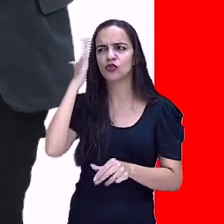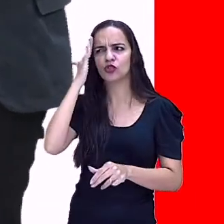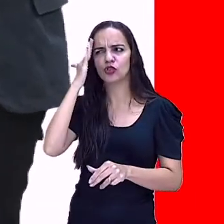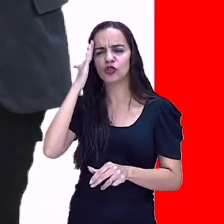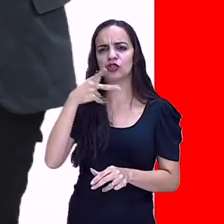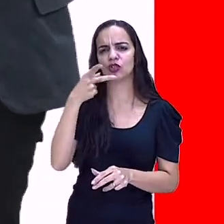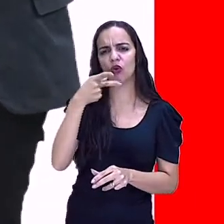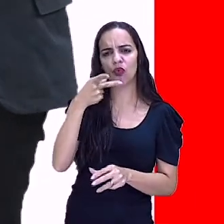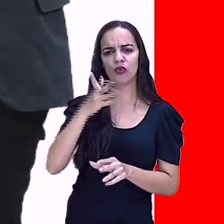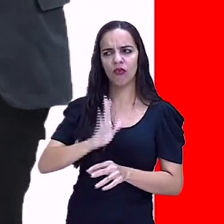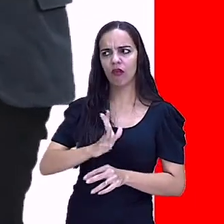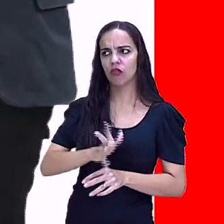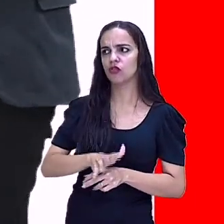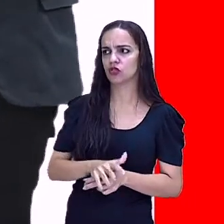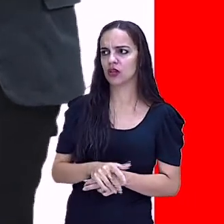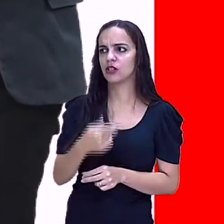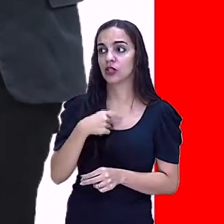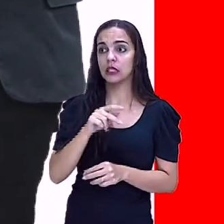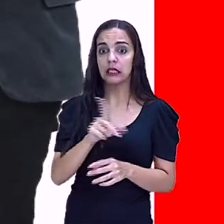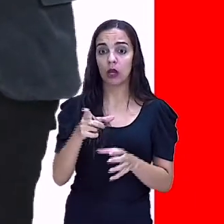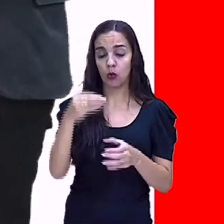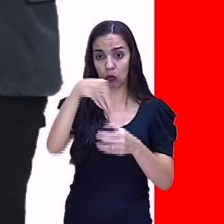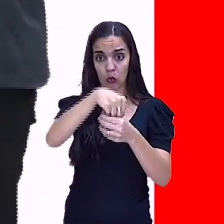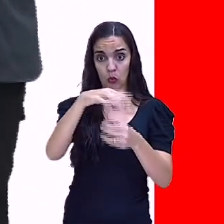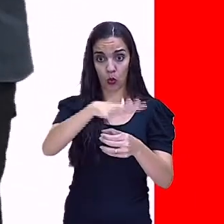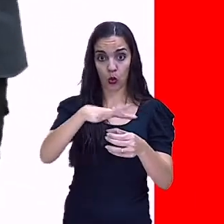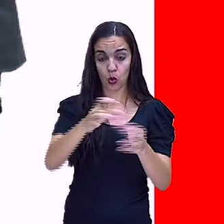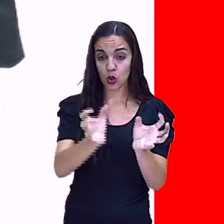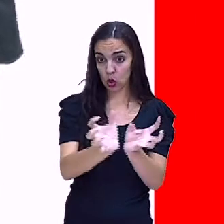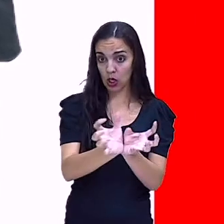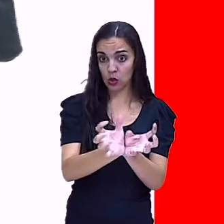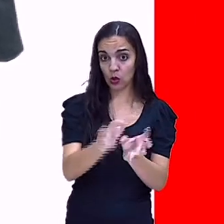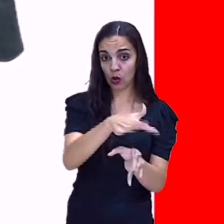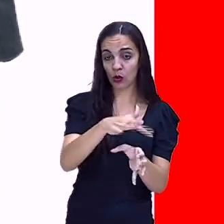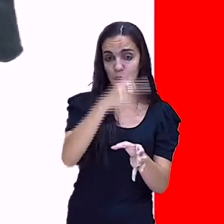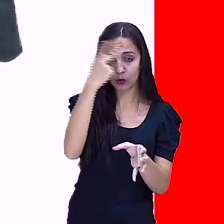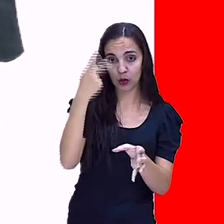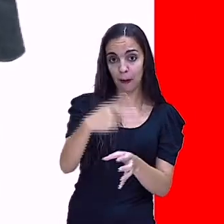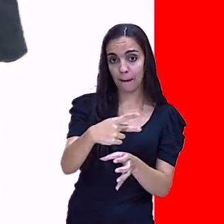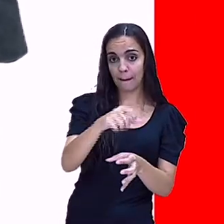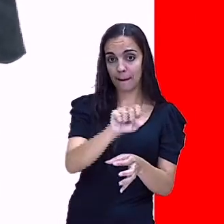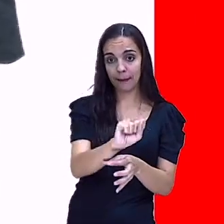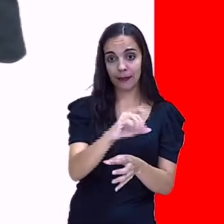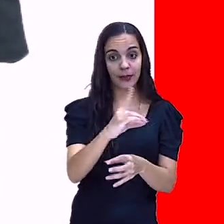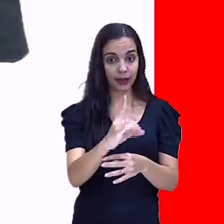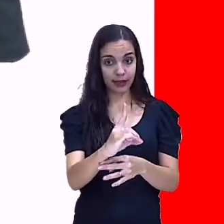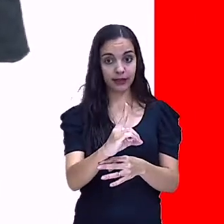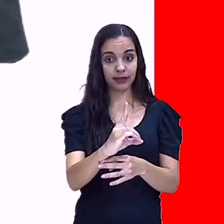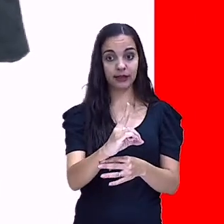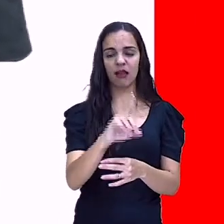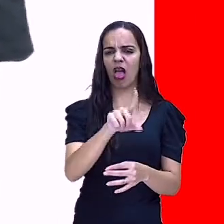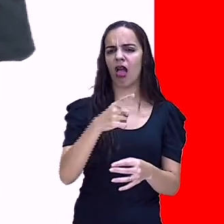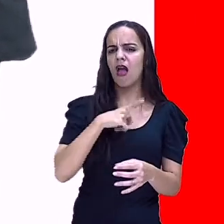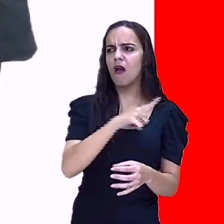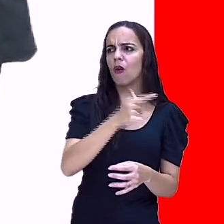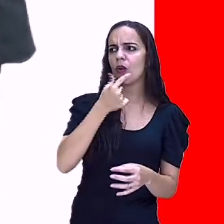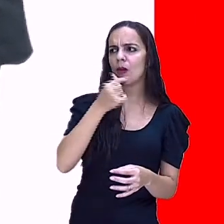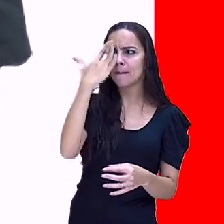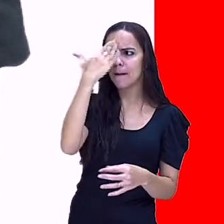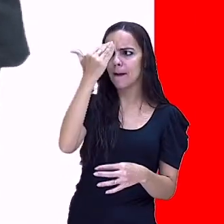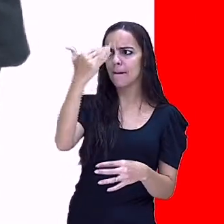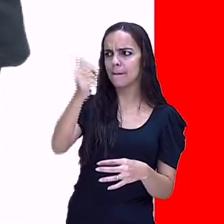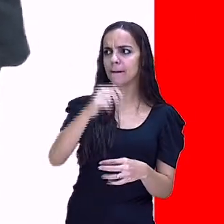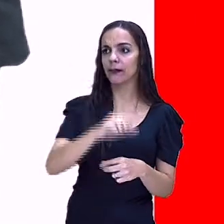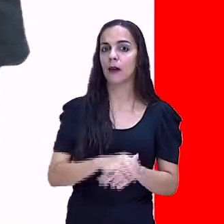os maiores nomes desse partido na época eram os interventores dos estados nomeados